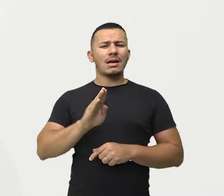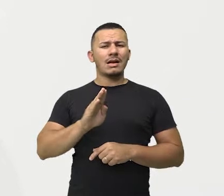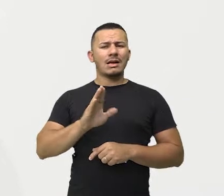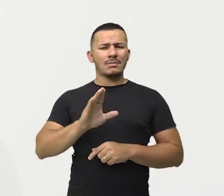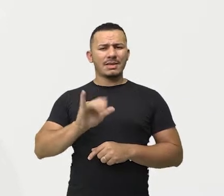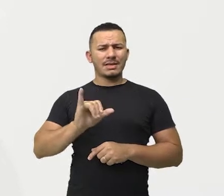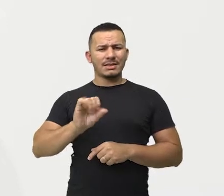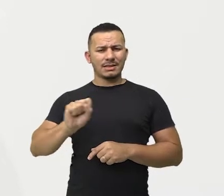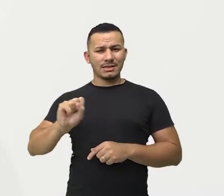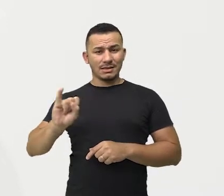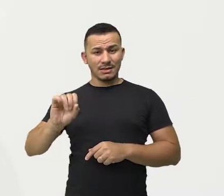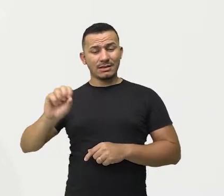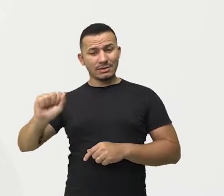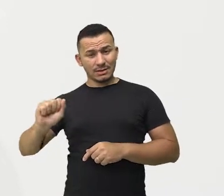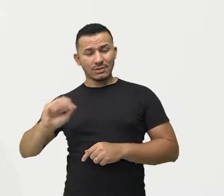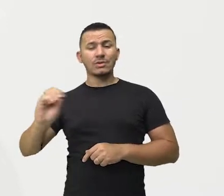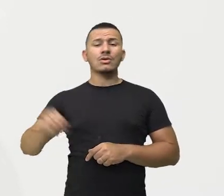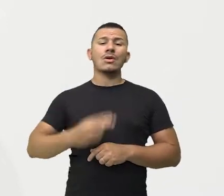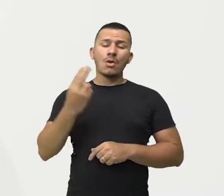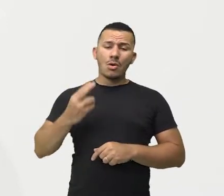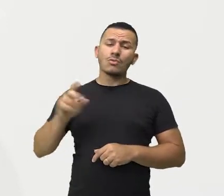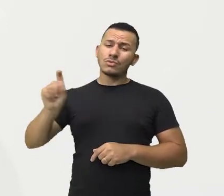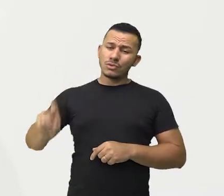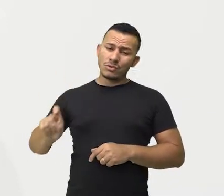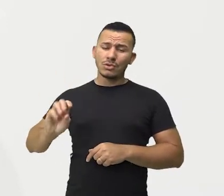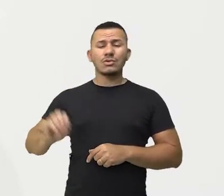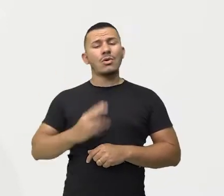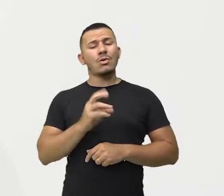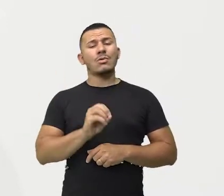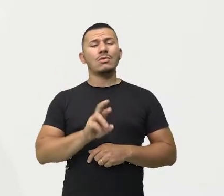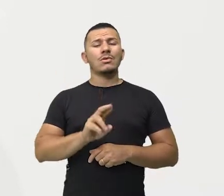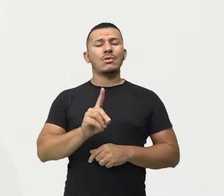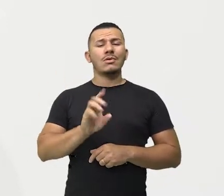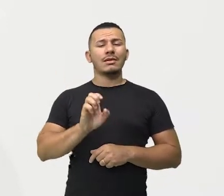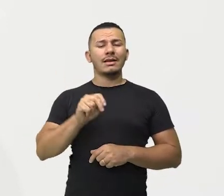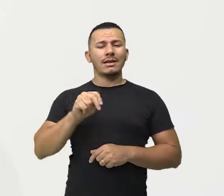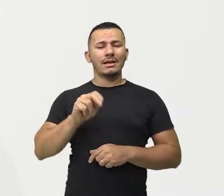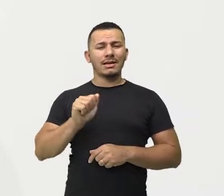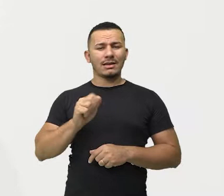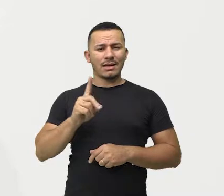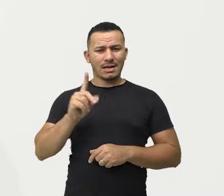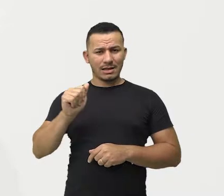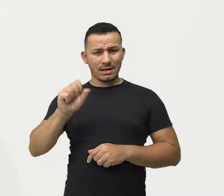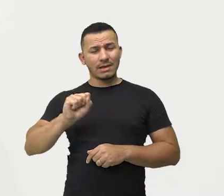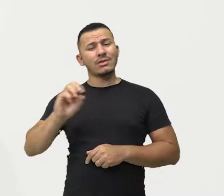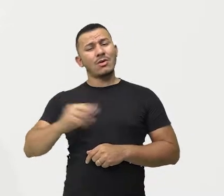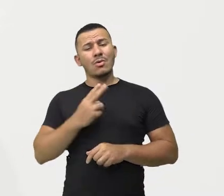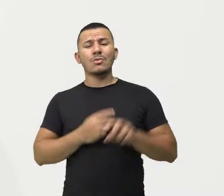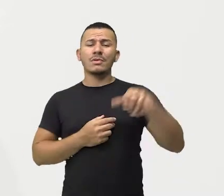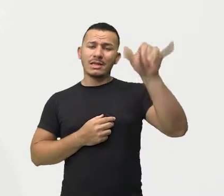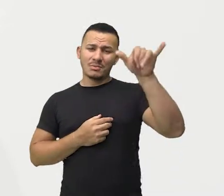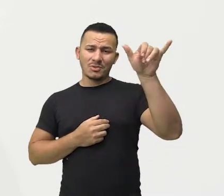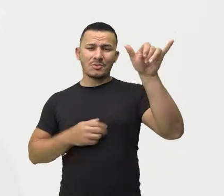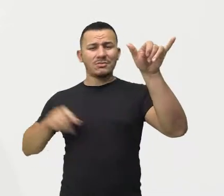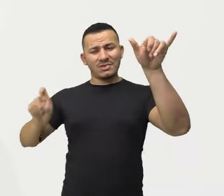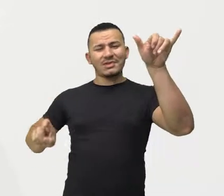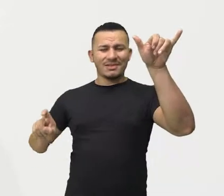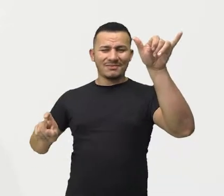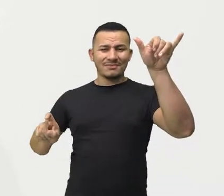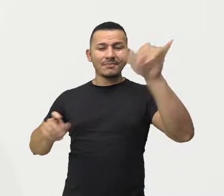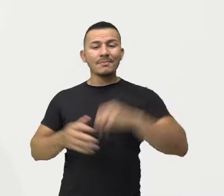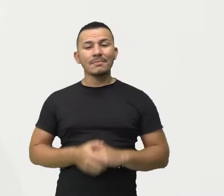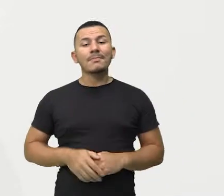eixo X e eixo das ordenadas, chamado de eixo Y, respectivamente, e que